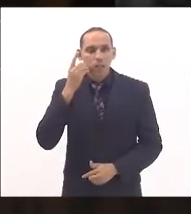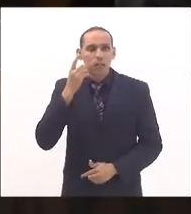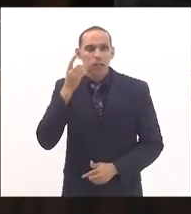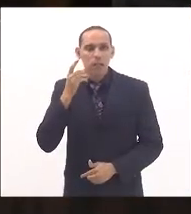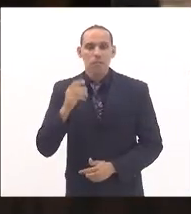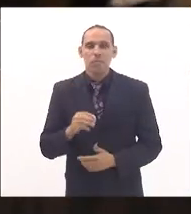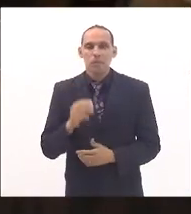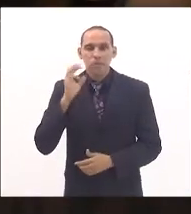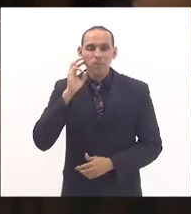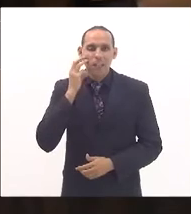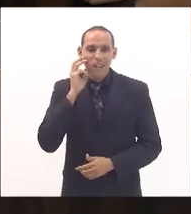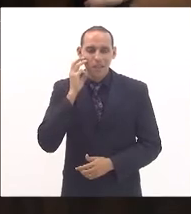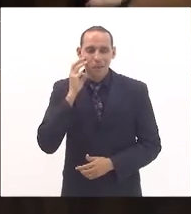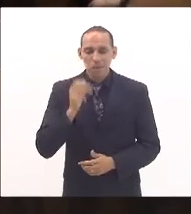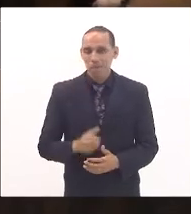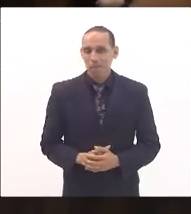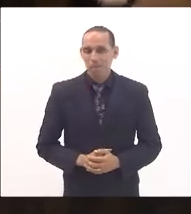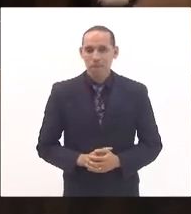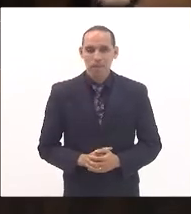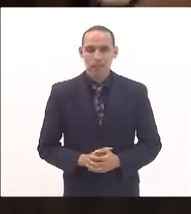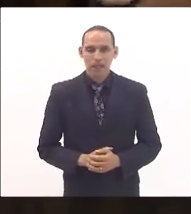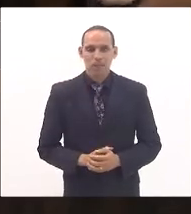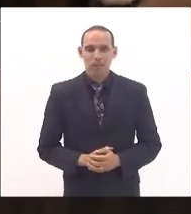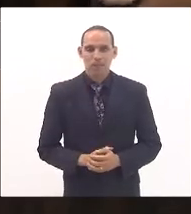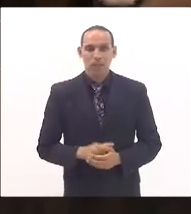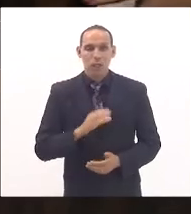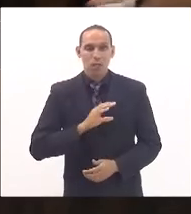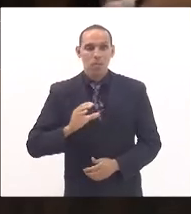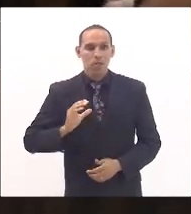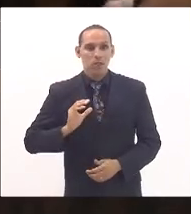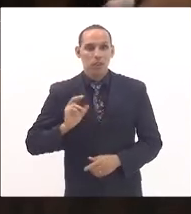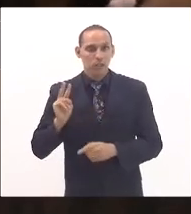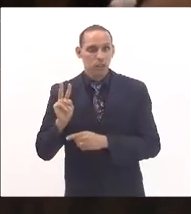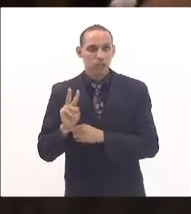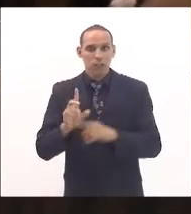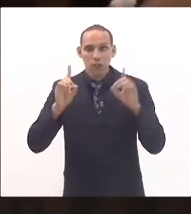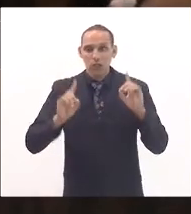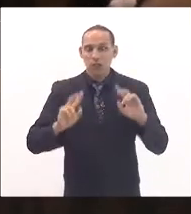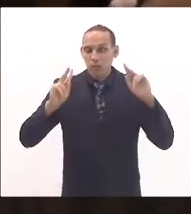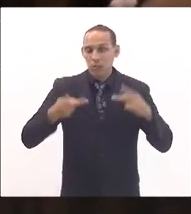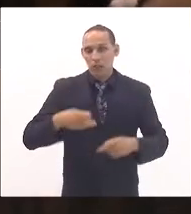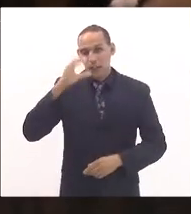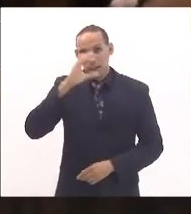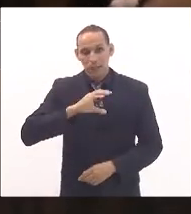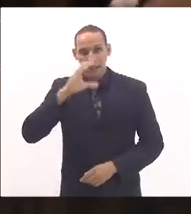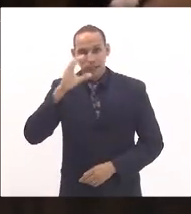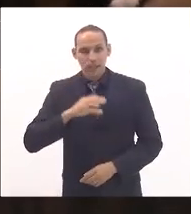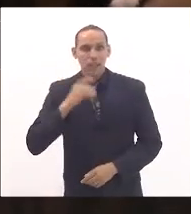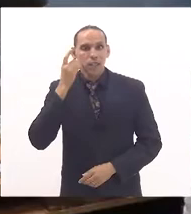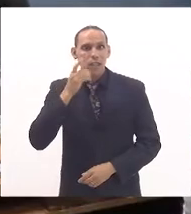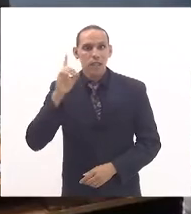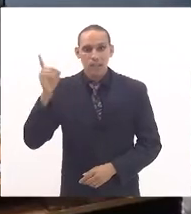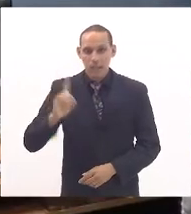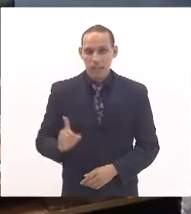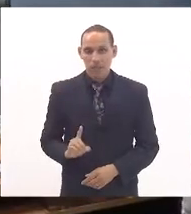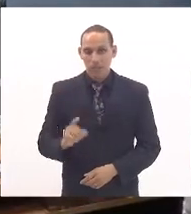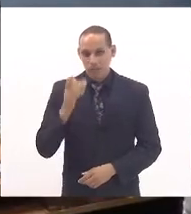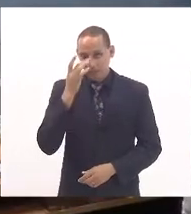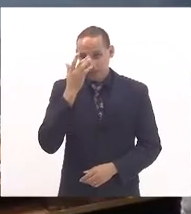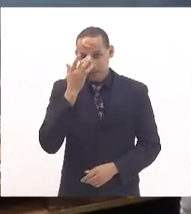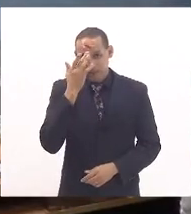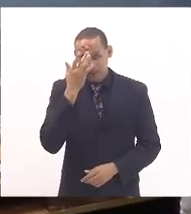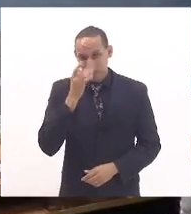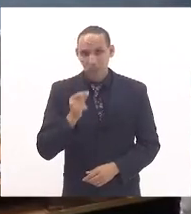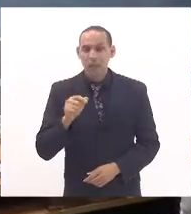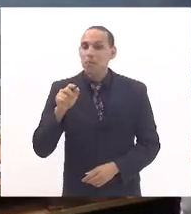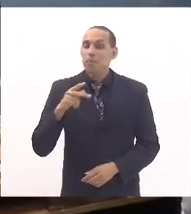deputado Valdeque Carneiro. Pela Comissão de Defesa dos Direitos Humanos e Cidadania, deputada Dani Monteiro.